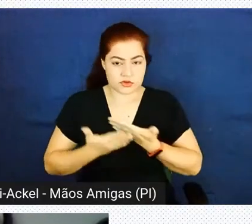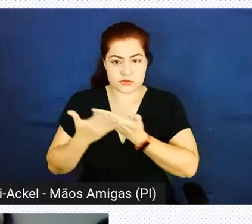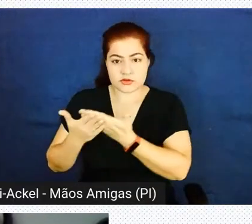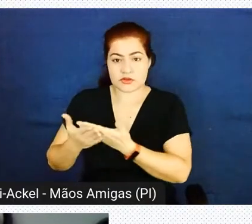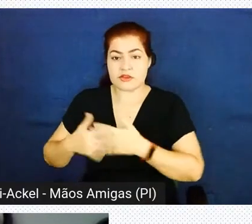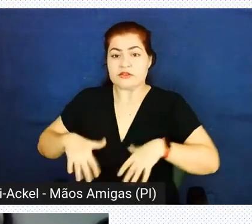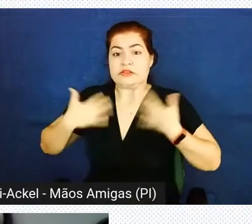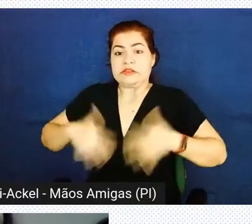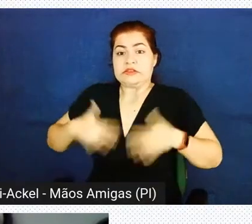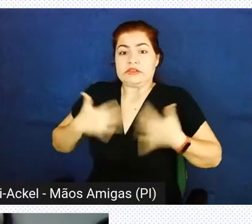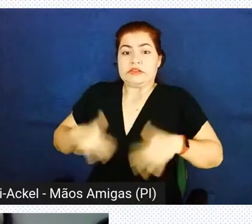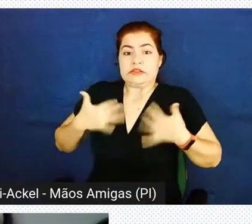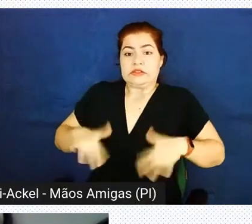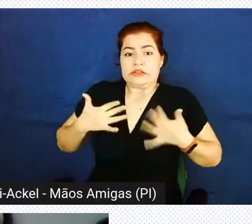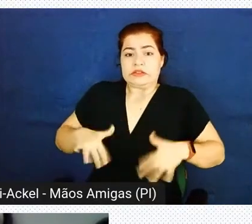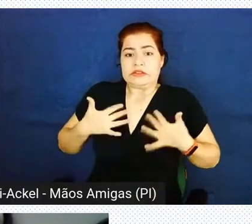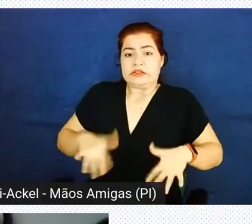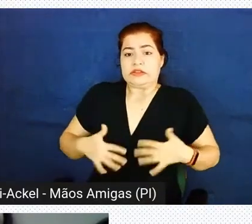desesperados,